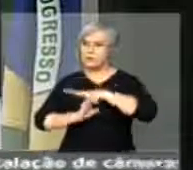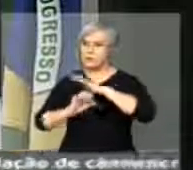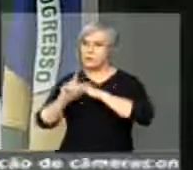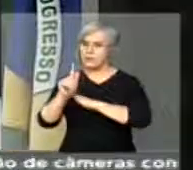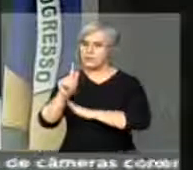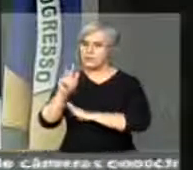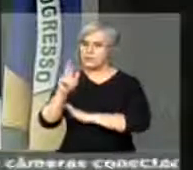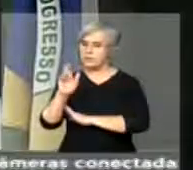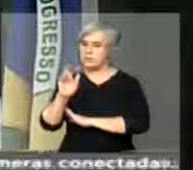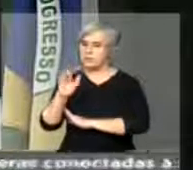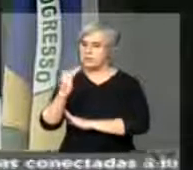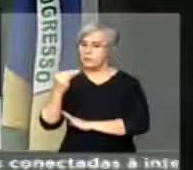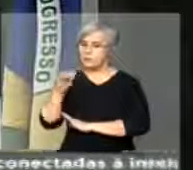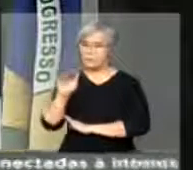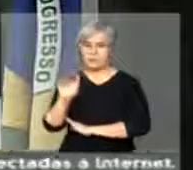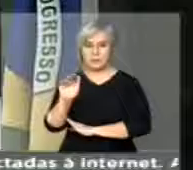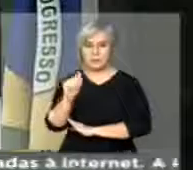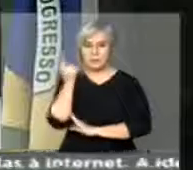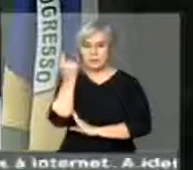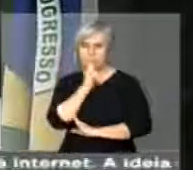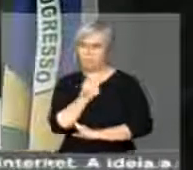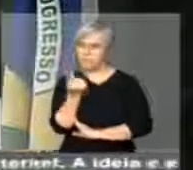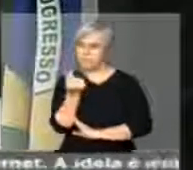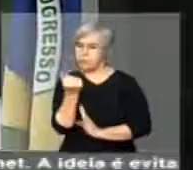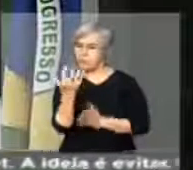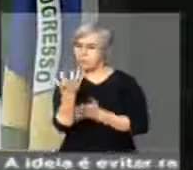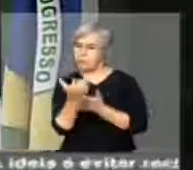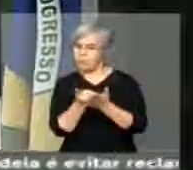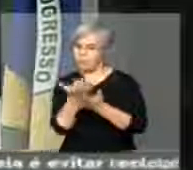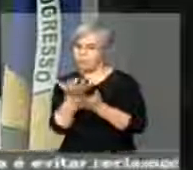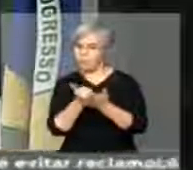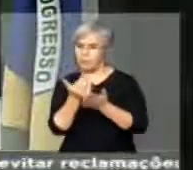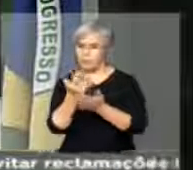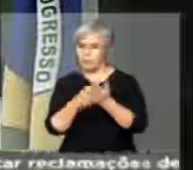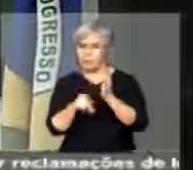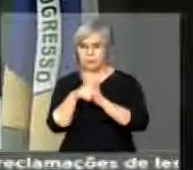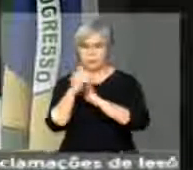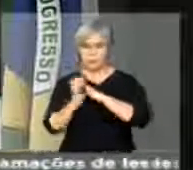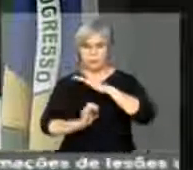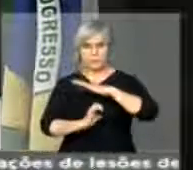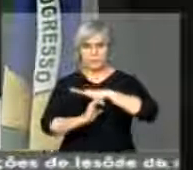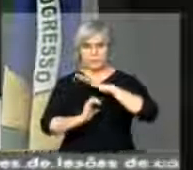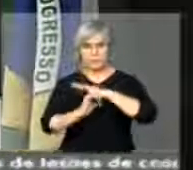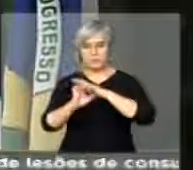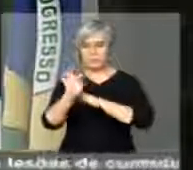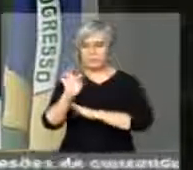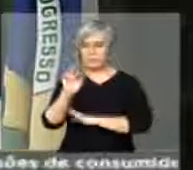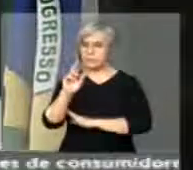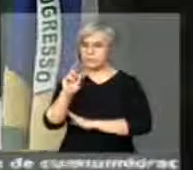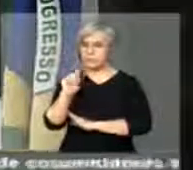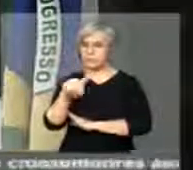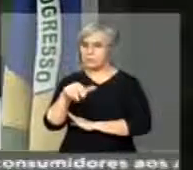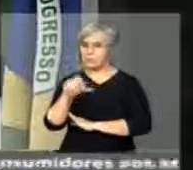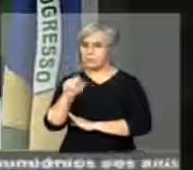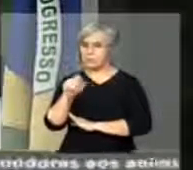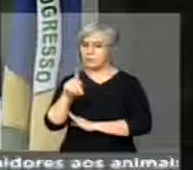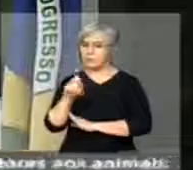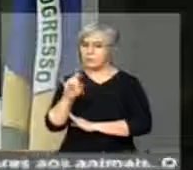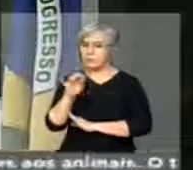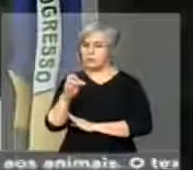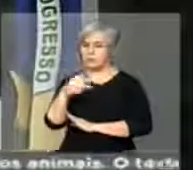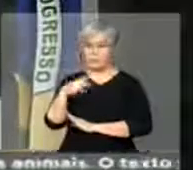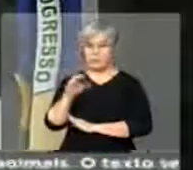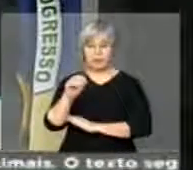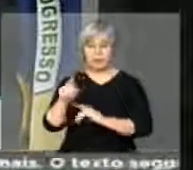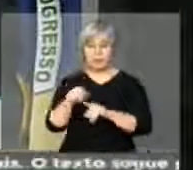para arrancar dinheiro desta grande empresa que é a Transpetro. Mas ele precisa mais